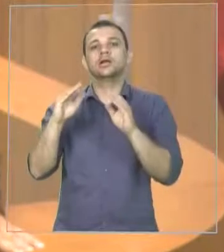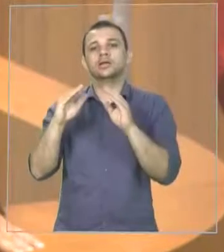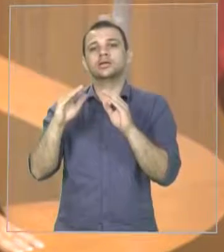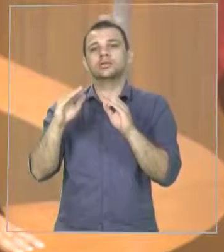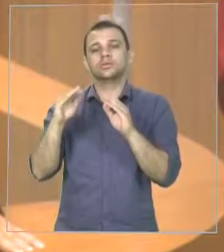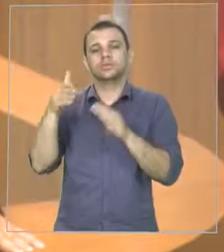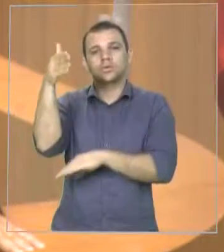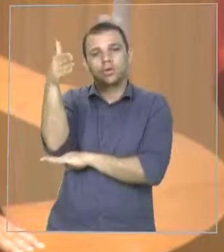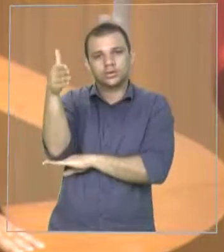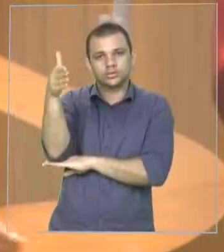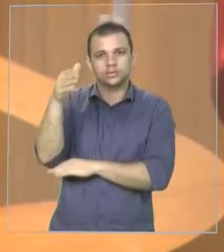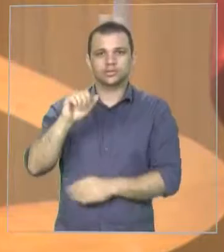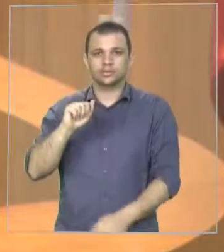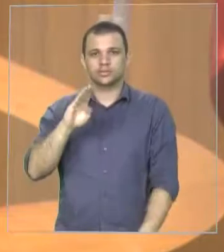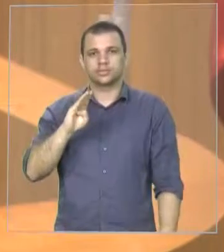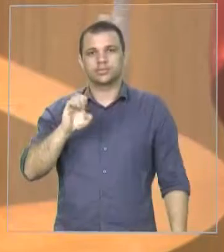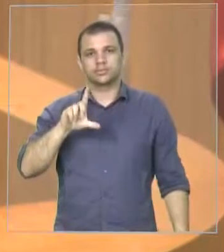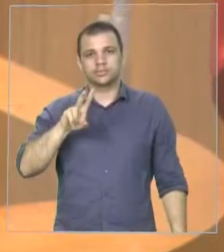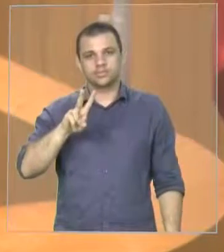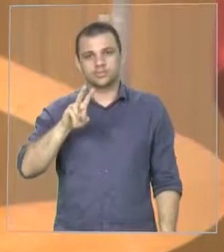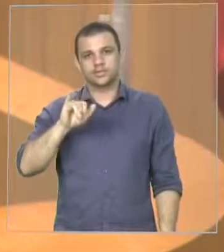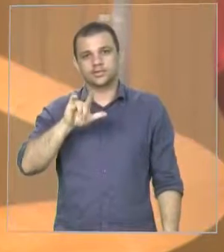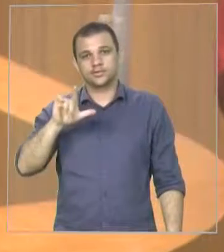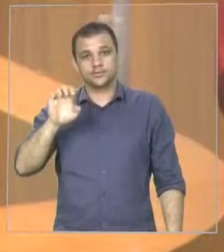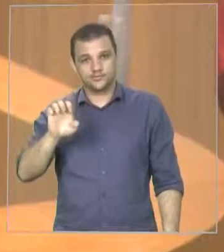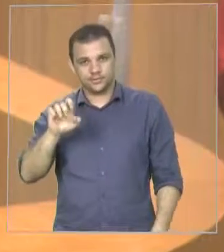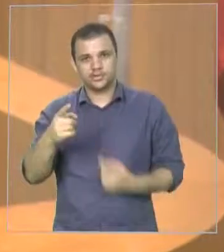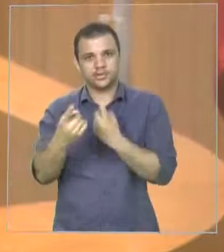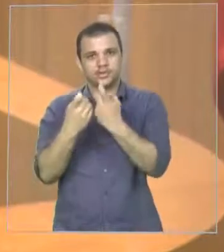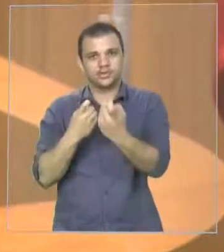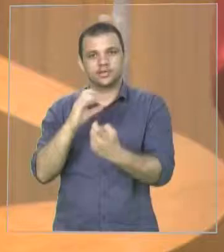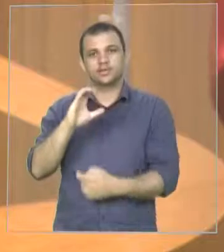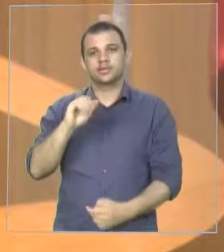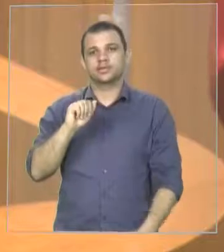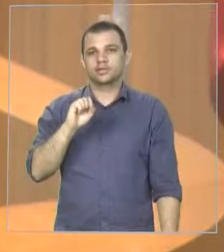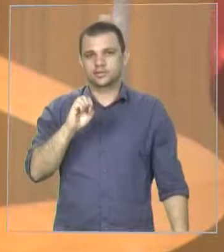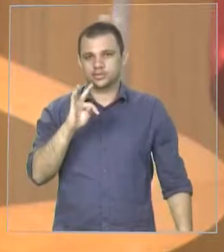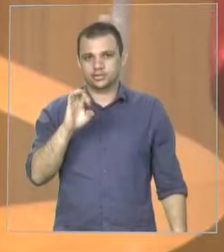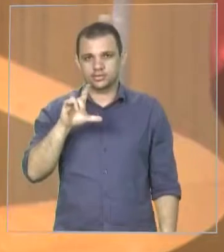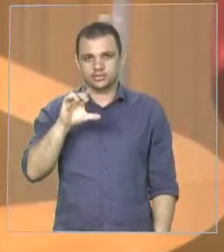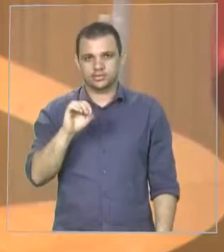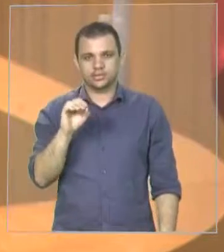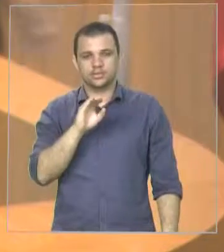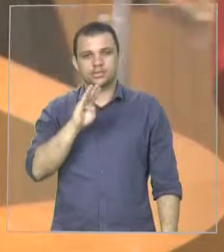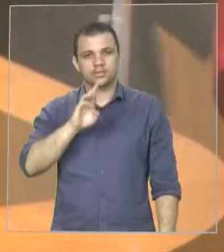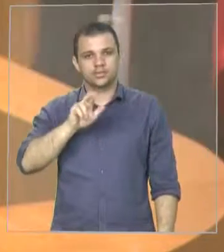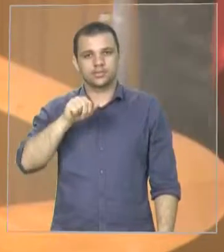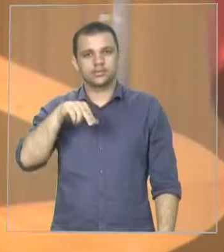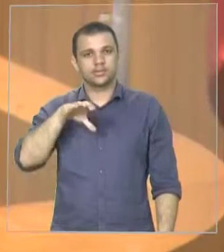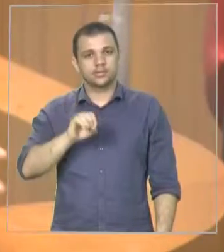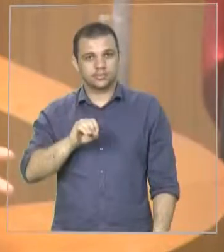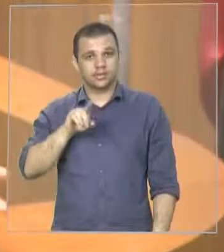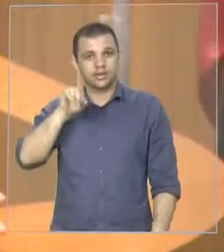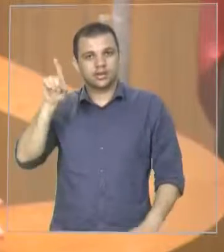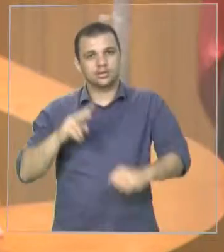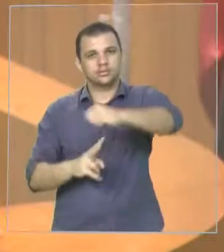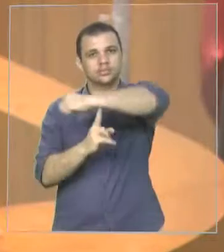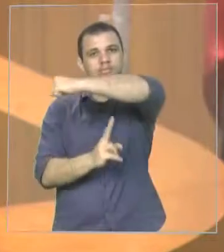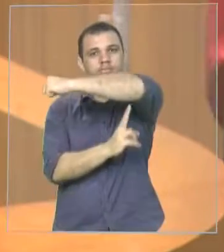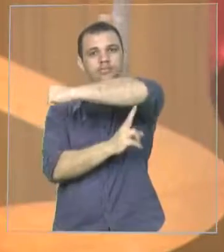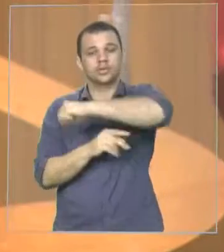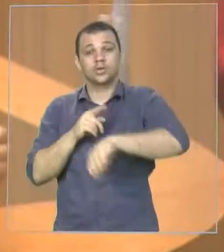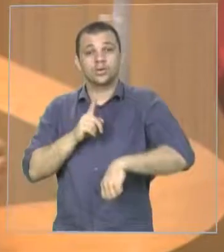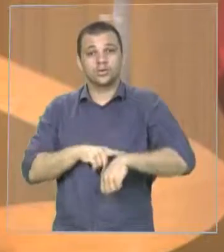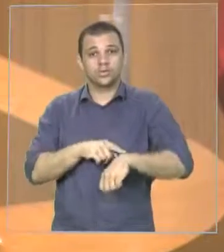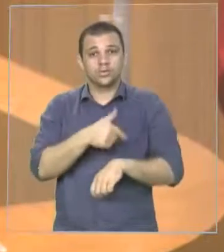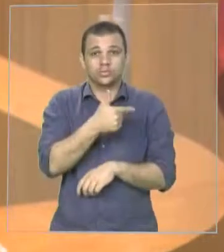Avenida Castelo Branco, São Francisco, das 14 às 18 horas. Um encontro esse que vai fazer presença de vários vereadores eleitos